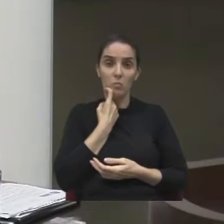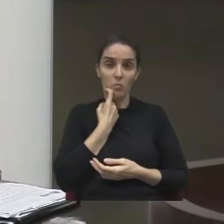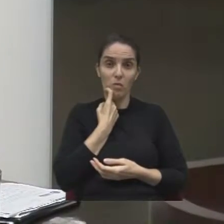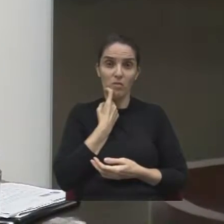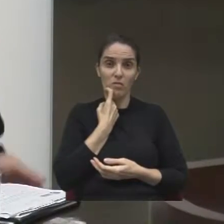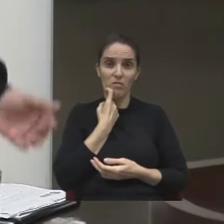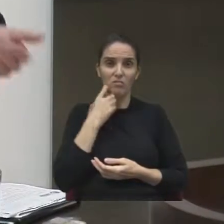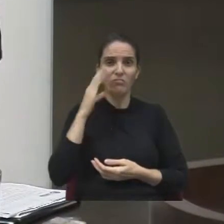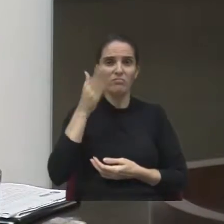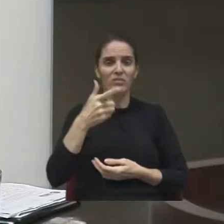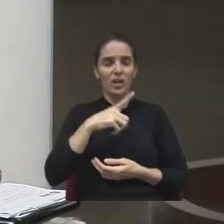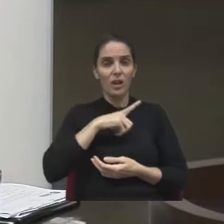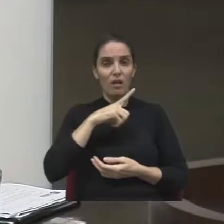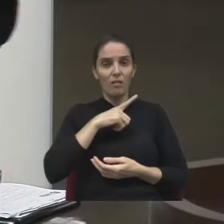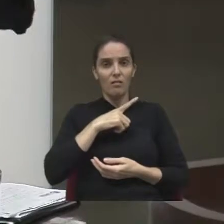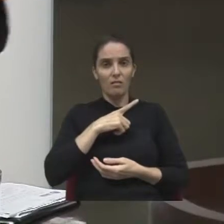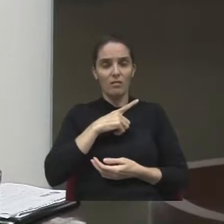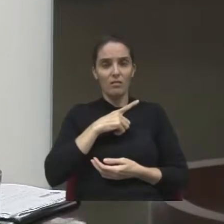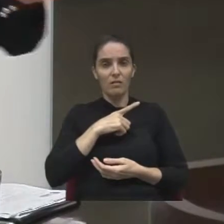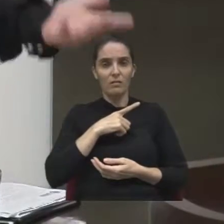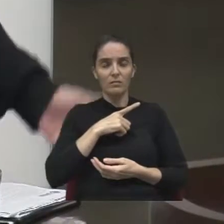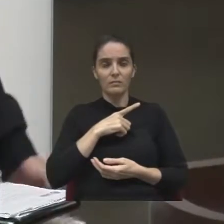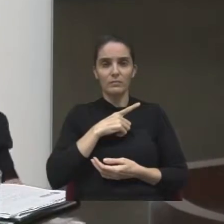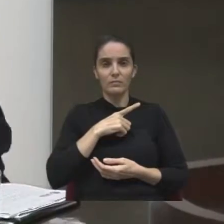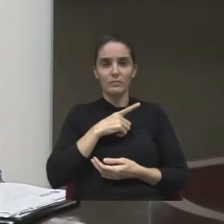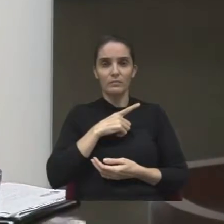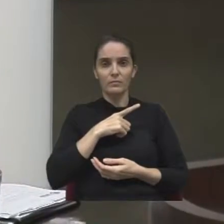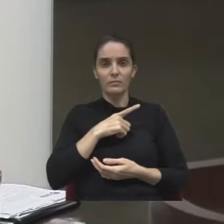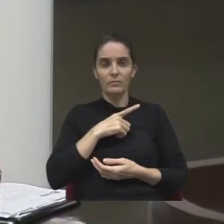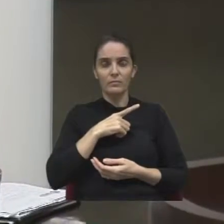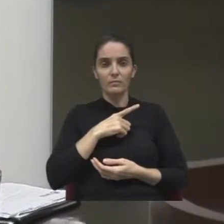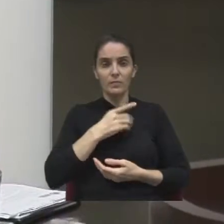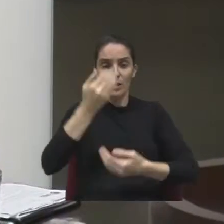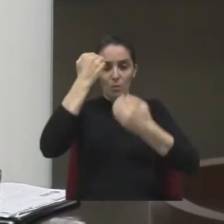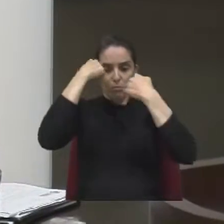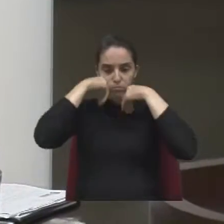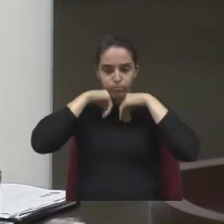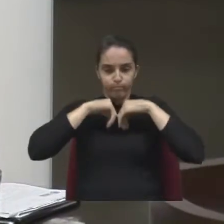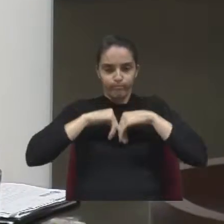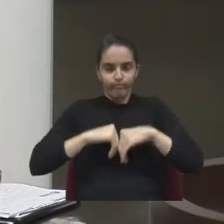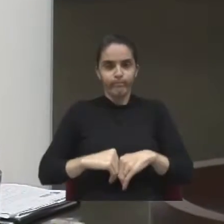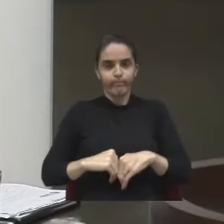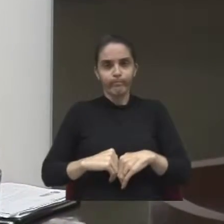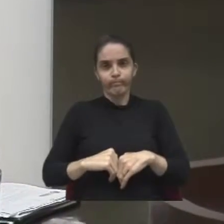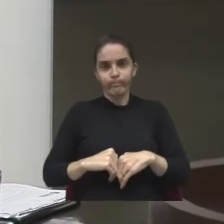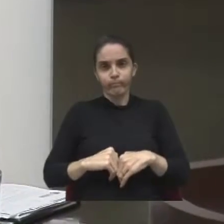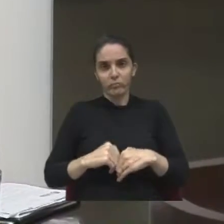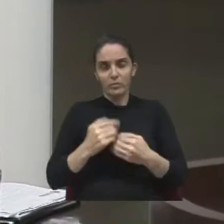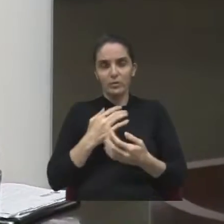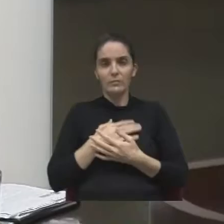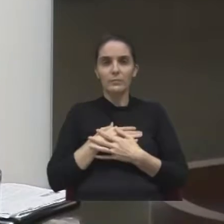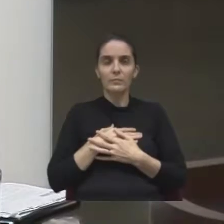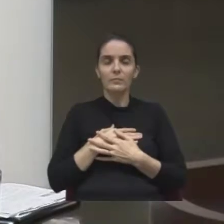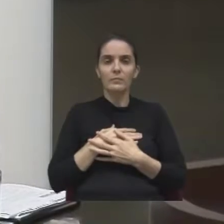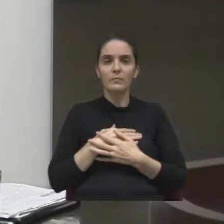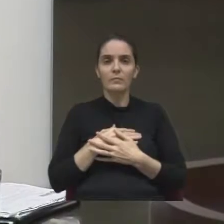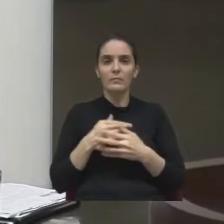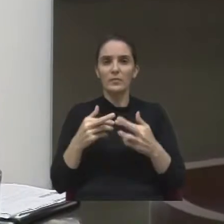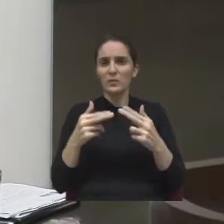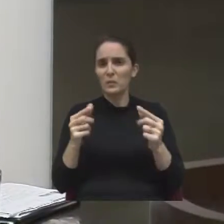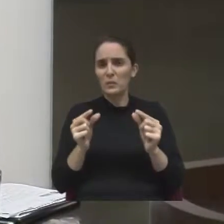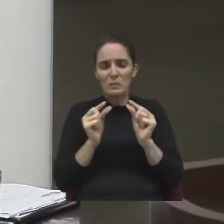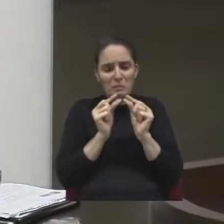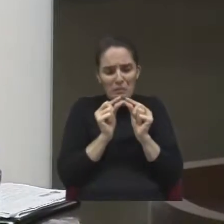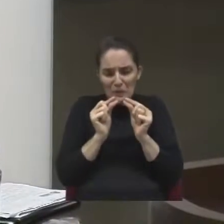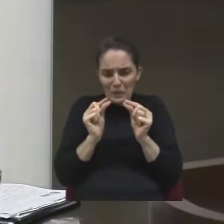na sua, como posso dizer, composição, mas coisas mínimas na